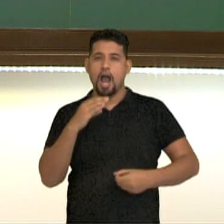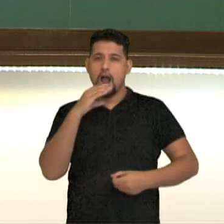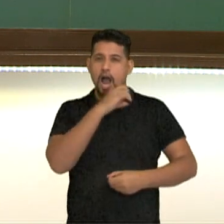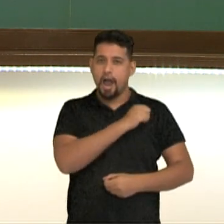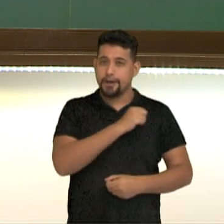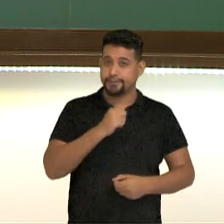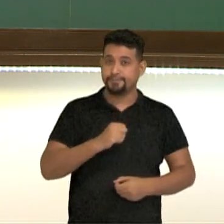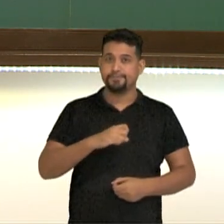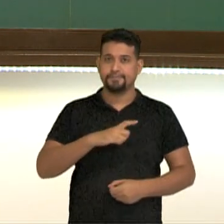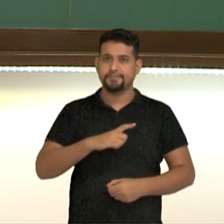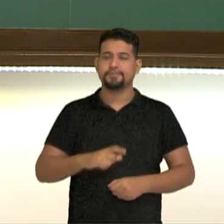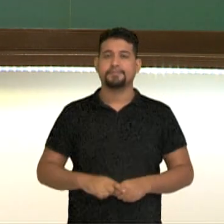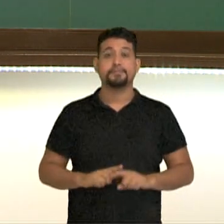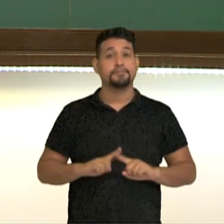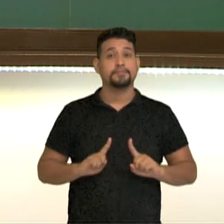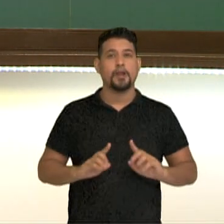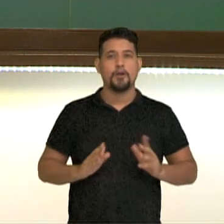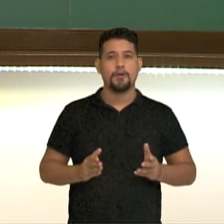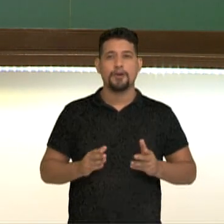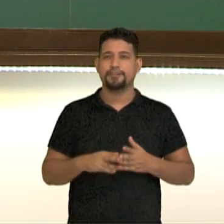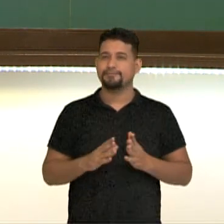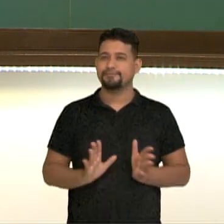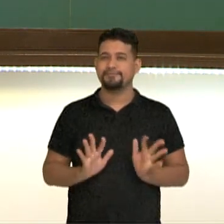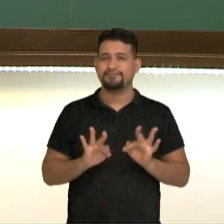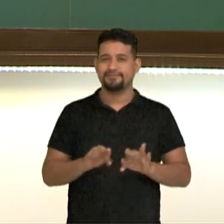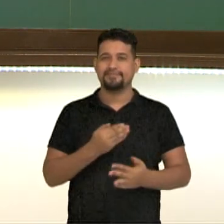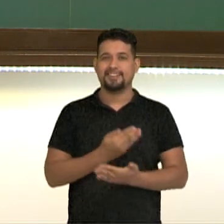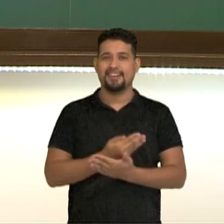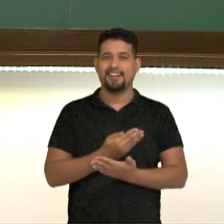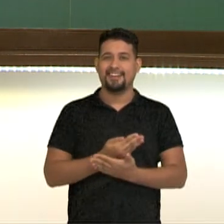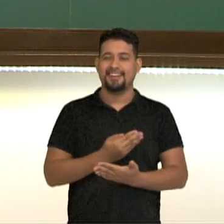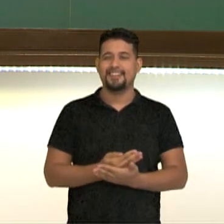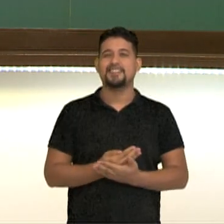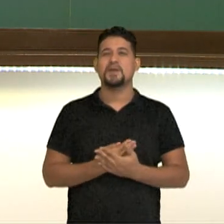específico. Com isso, nós fechamos mais uma aula.